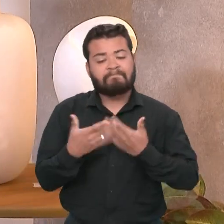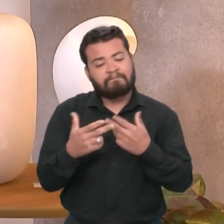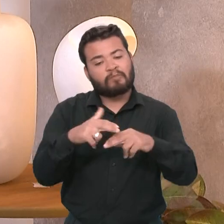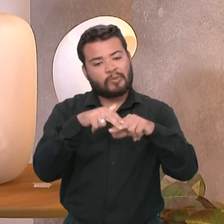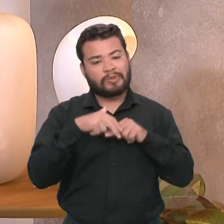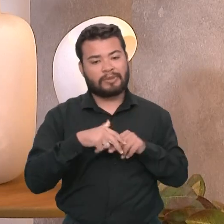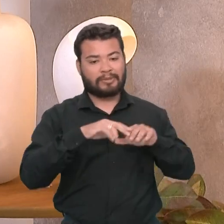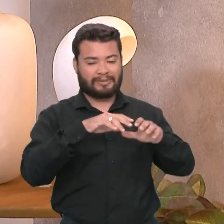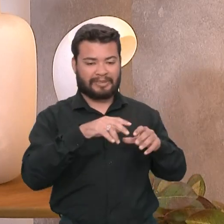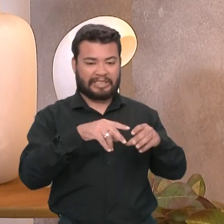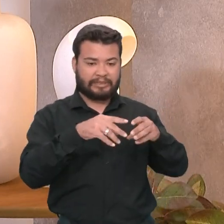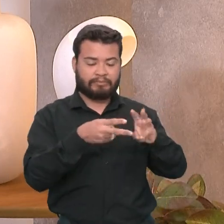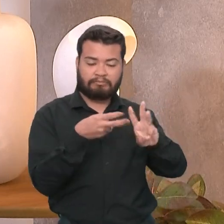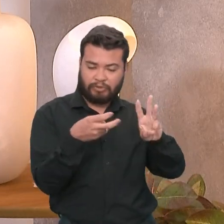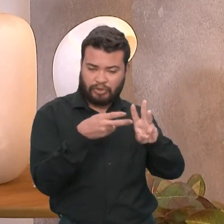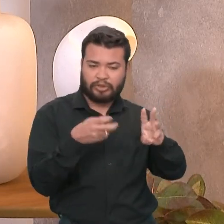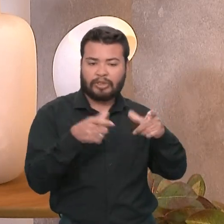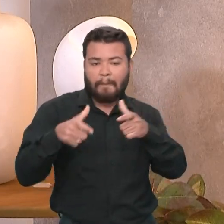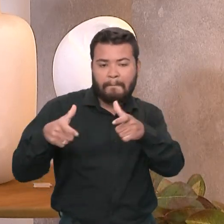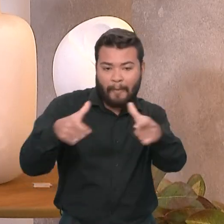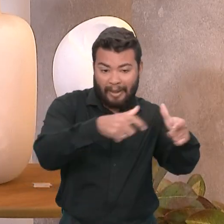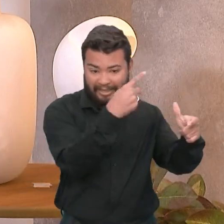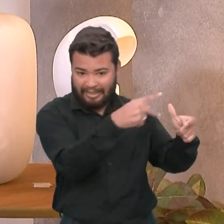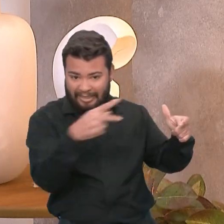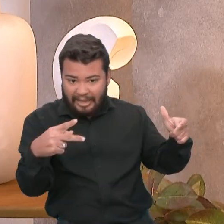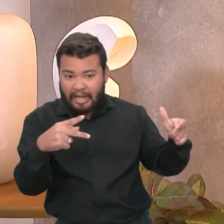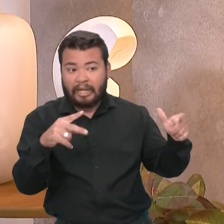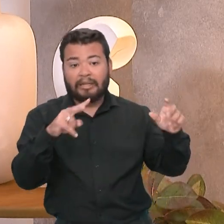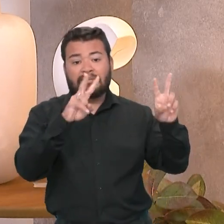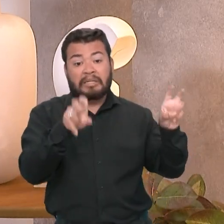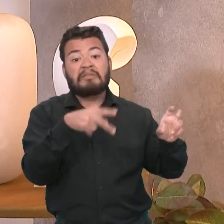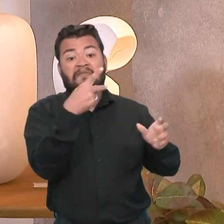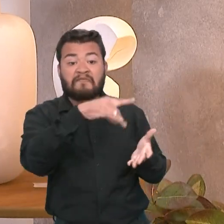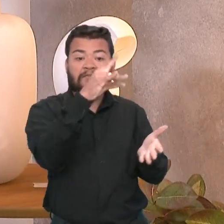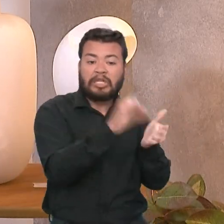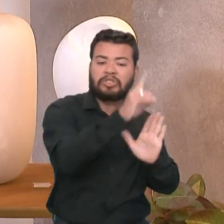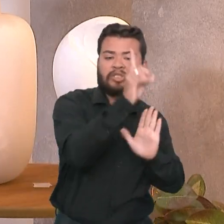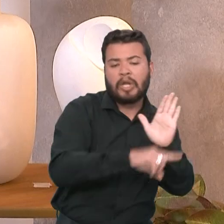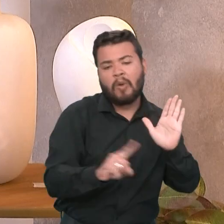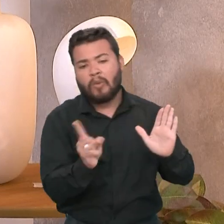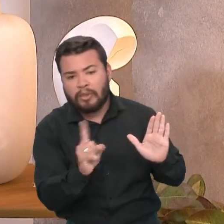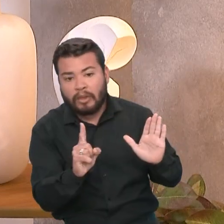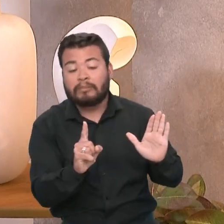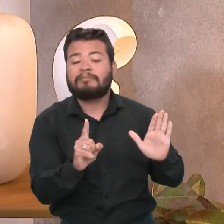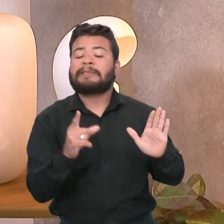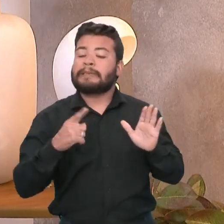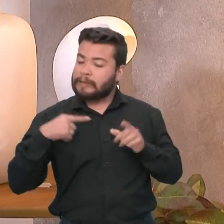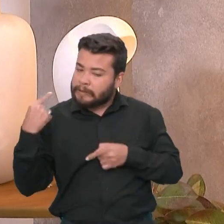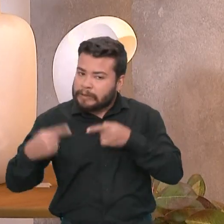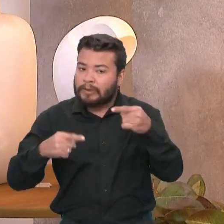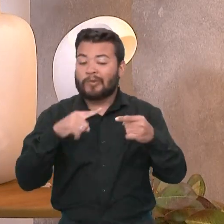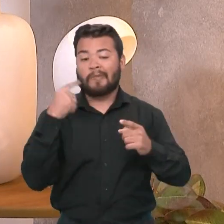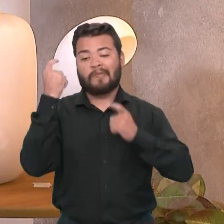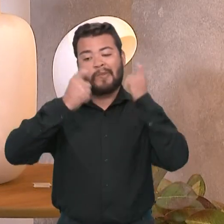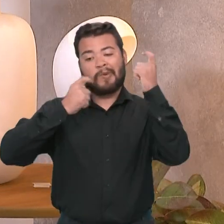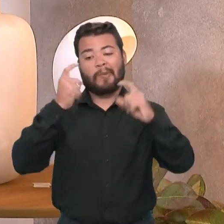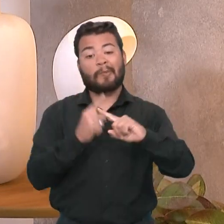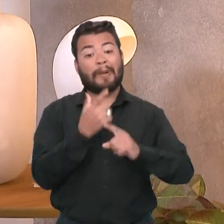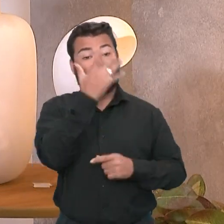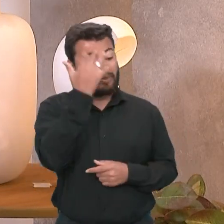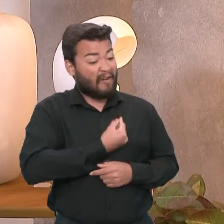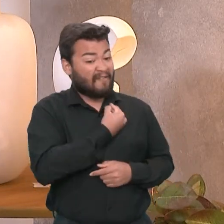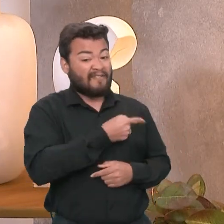indígena, ela é algo que preocupa, porque diretamente afeta pessoas que estão vivendo, ela